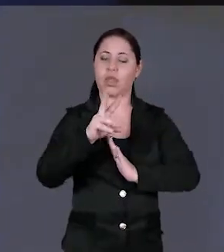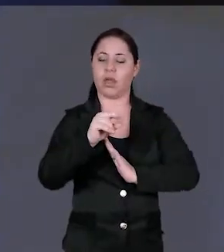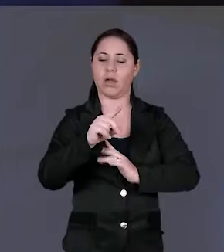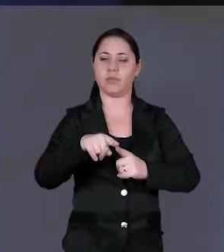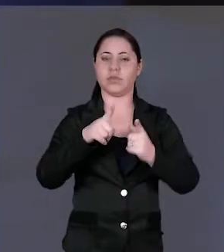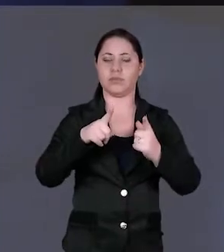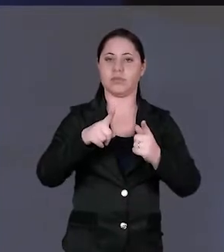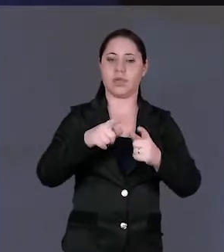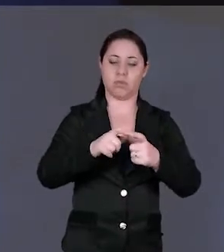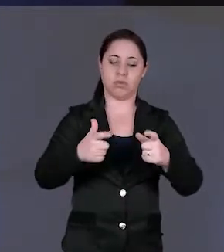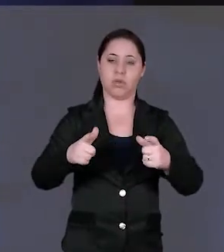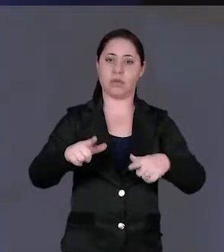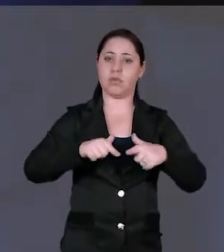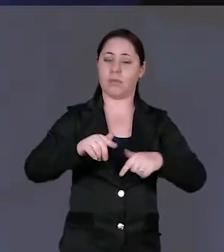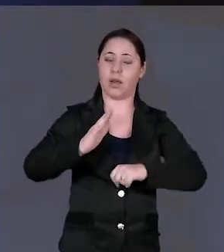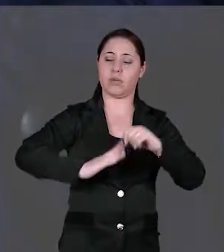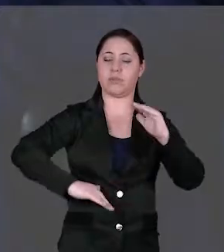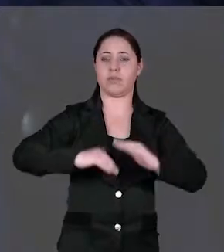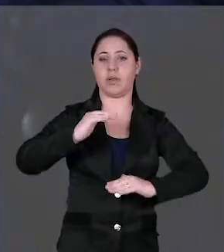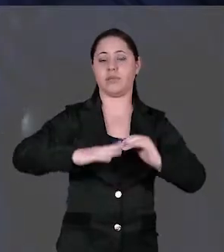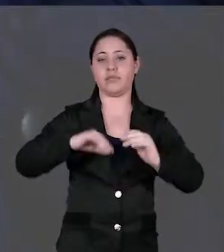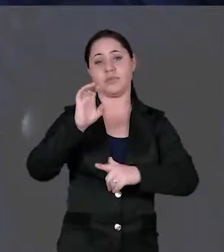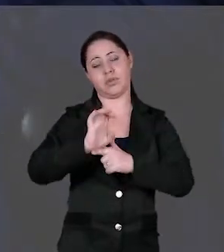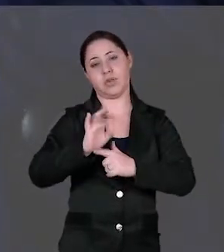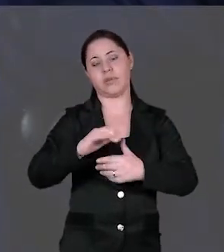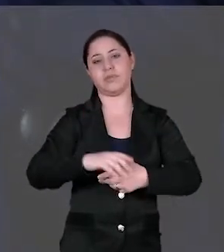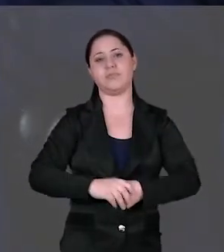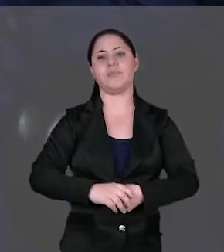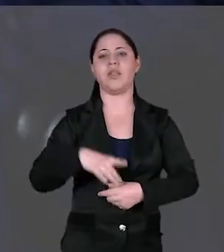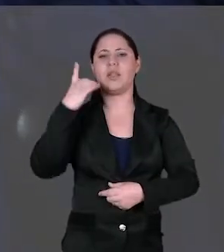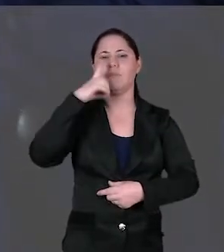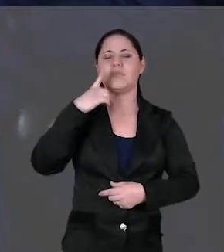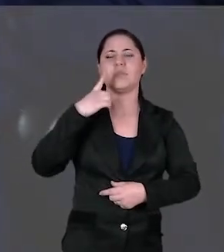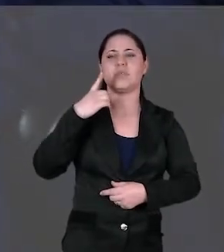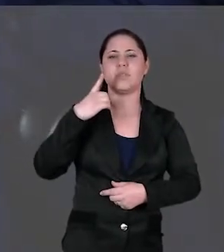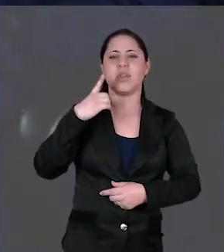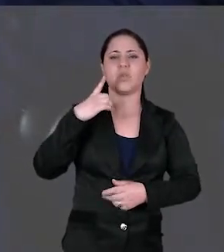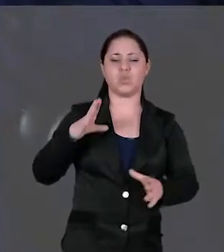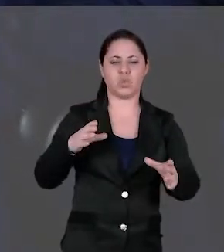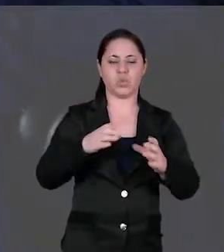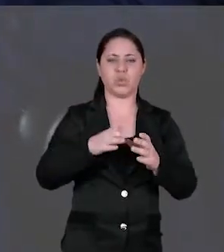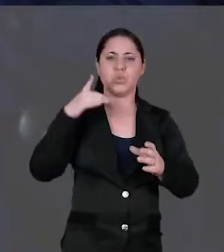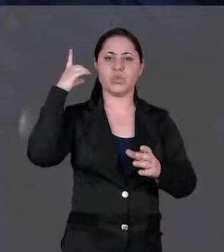uma atuação maior do Parlamento Estadual. Deputado, uma frente parlamentar